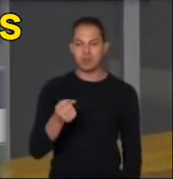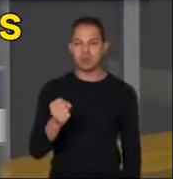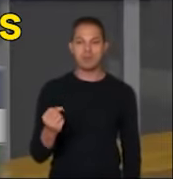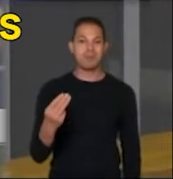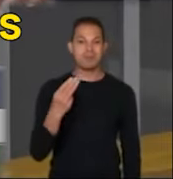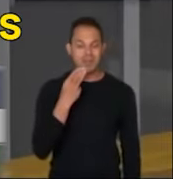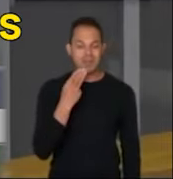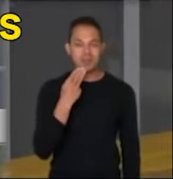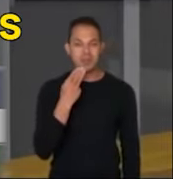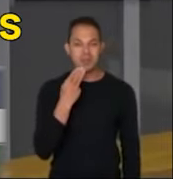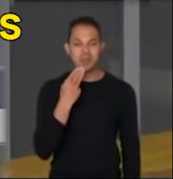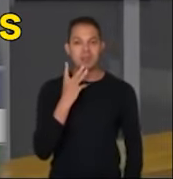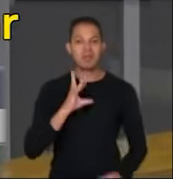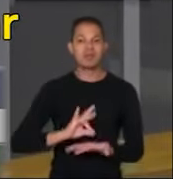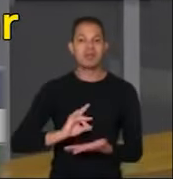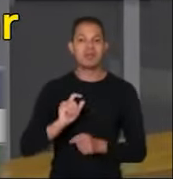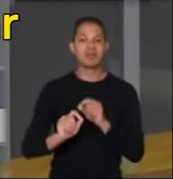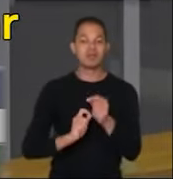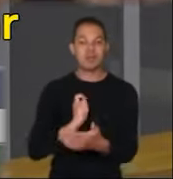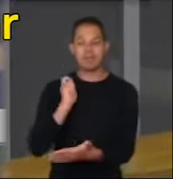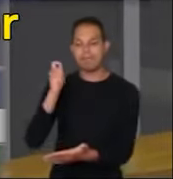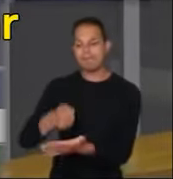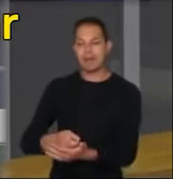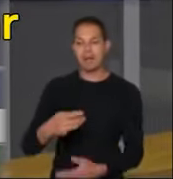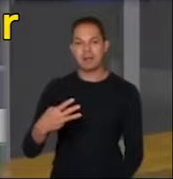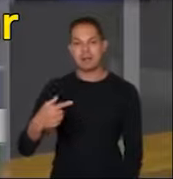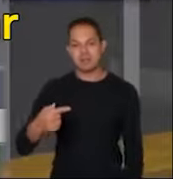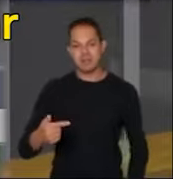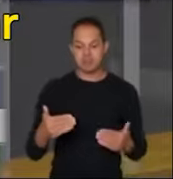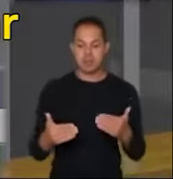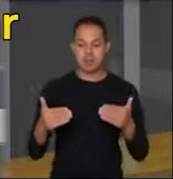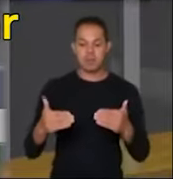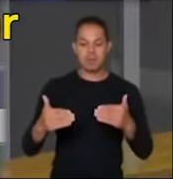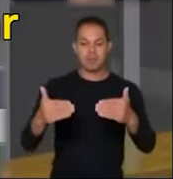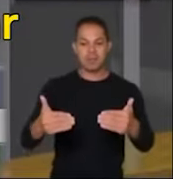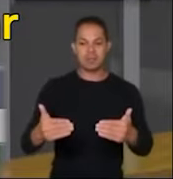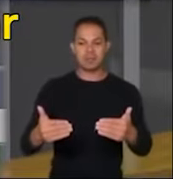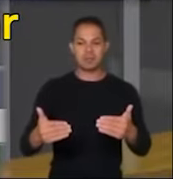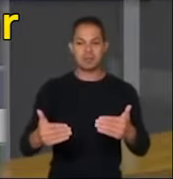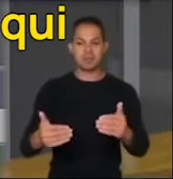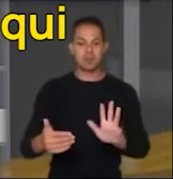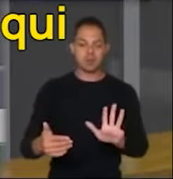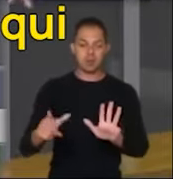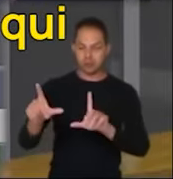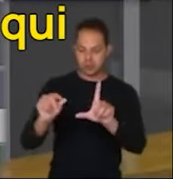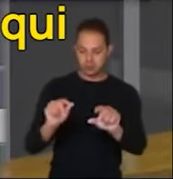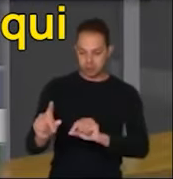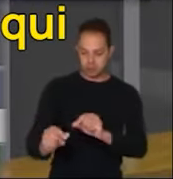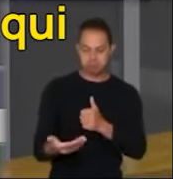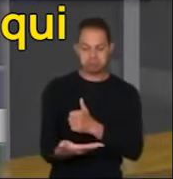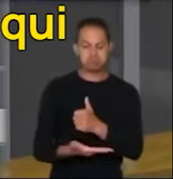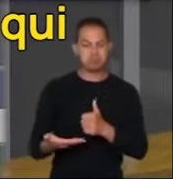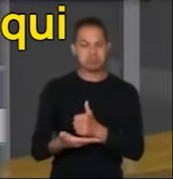28,8 bilhões, na verdade é para pagar os 37 ministérios em que ele colocou para acomodar a sua base,